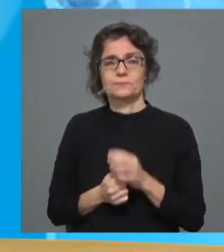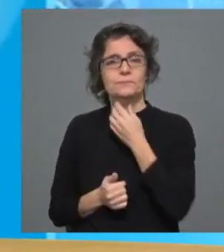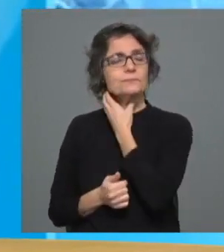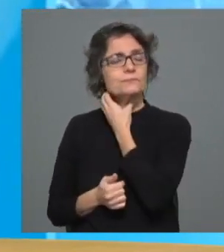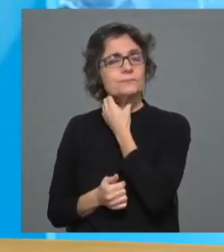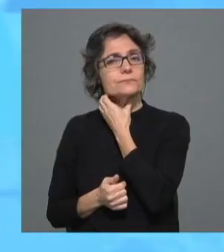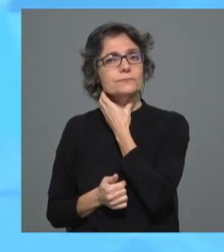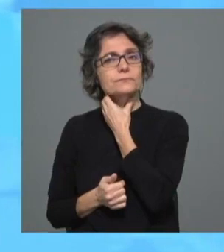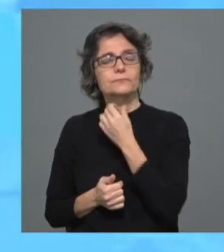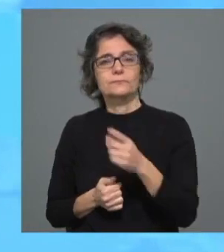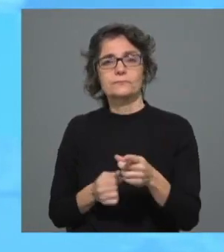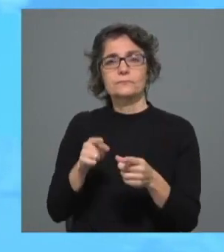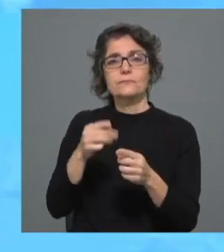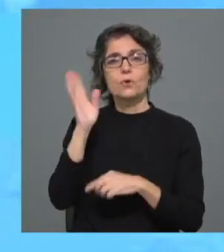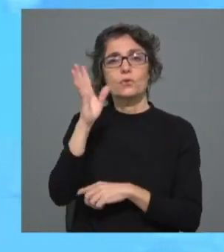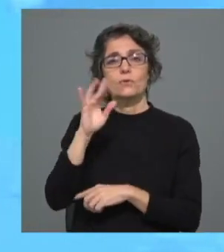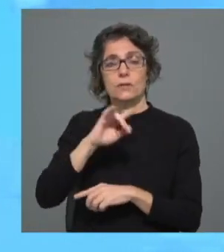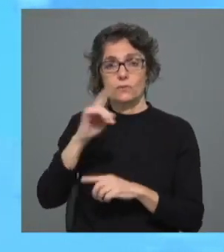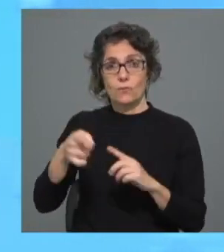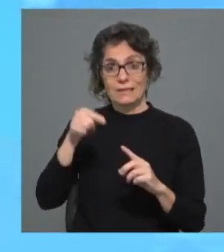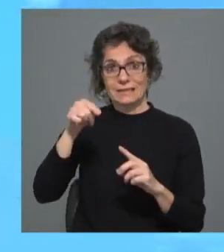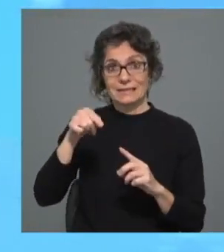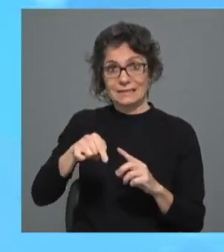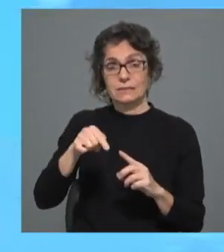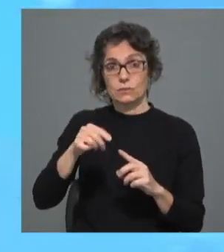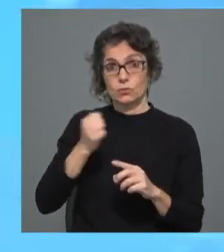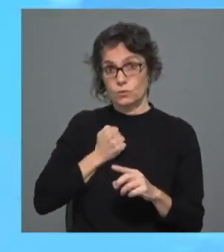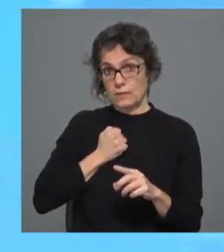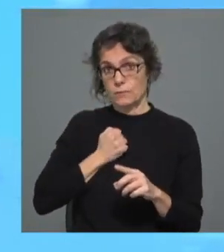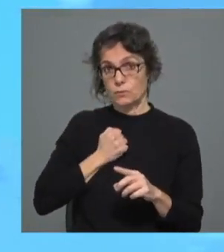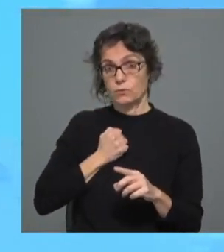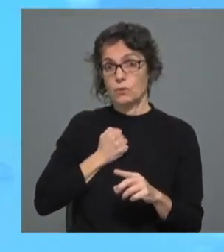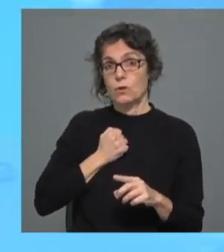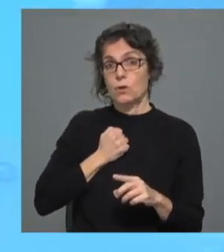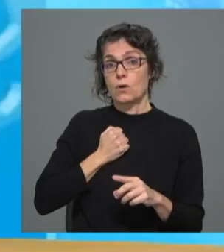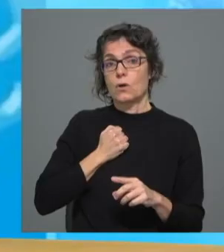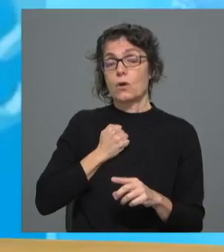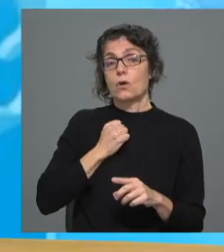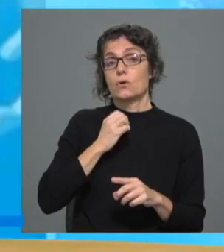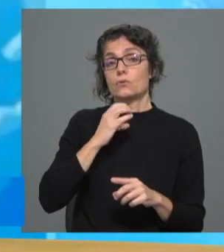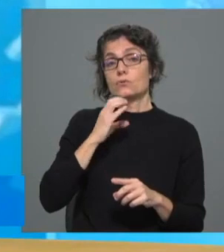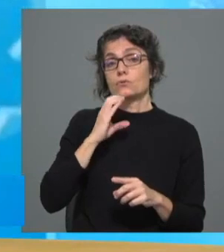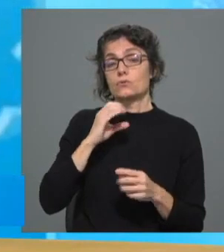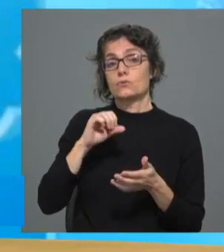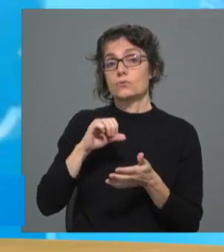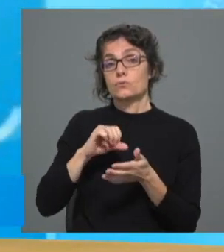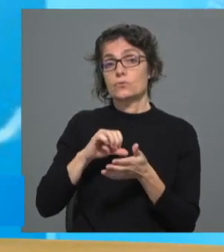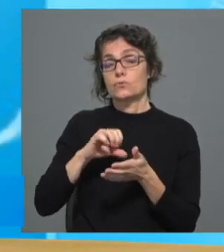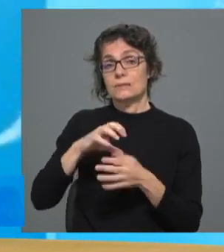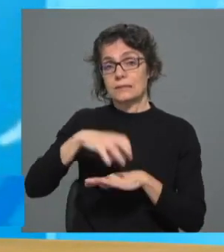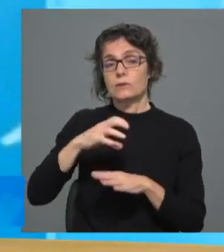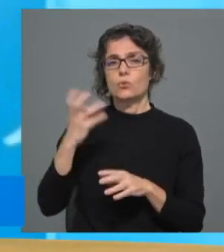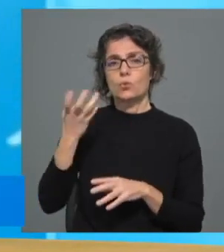uma conferência anual que decorre neste sábado, em Lisboa, não é? No Centro Cultural Franciscano, no sábado de manhã. As pessoas podem